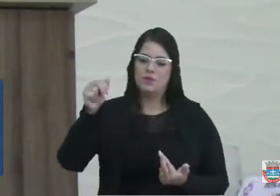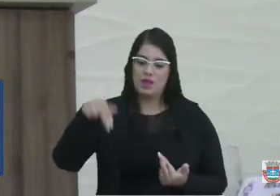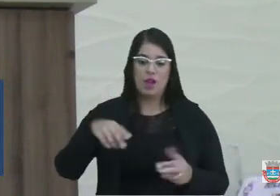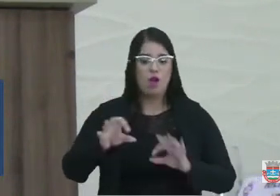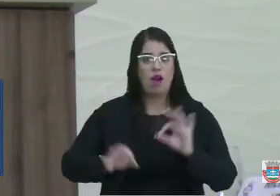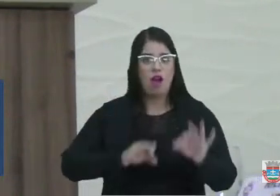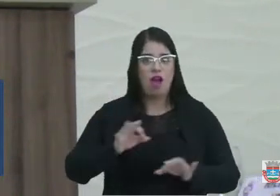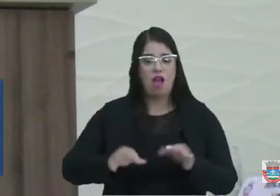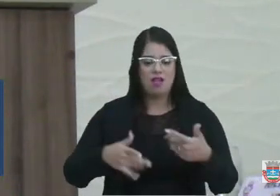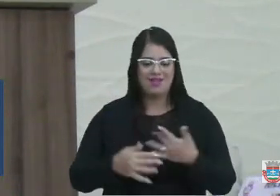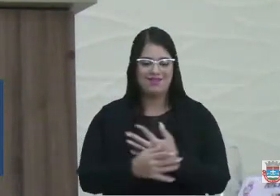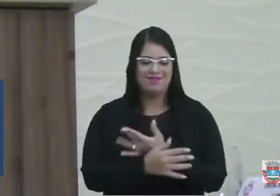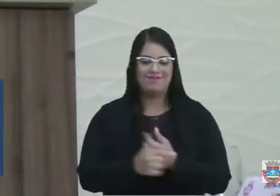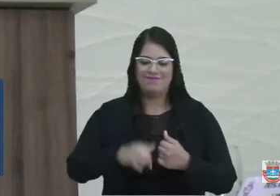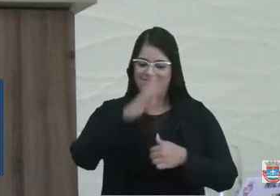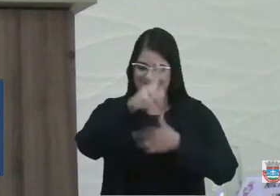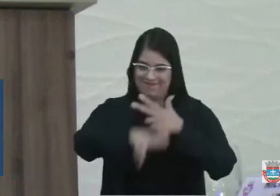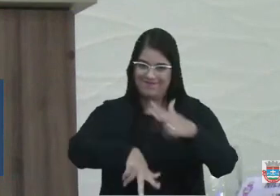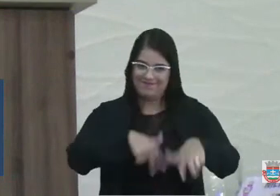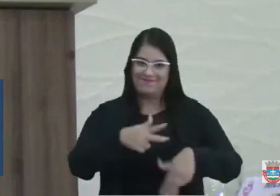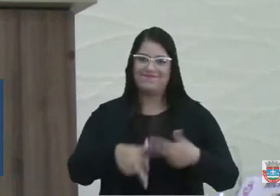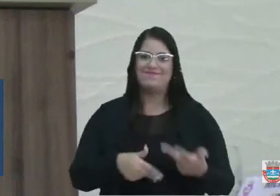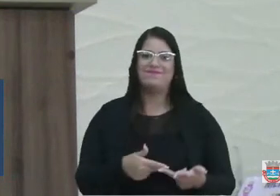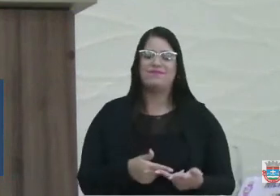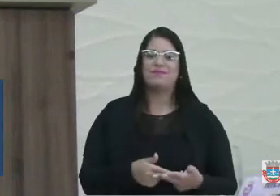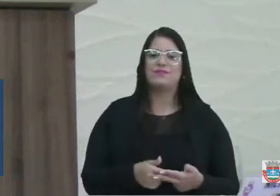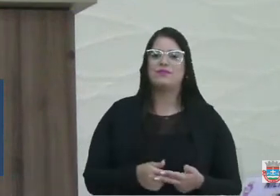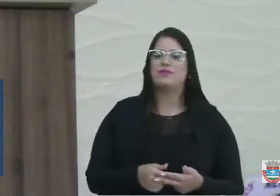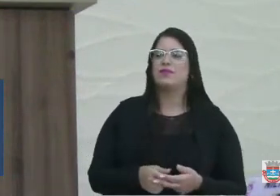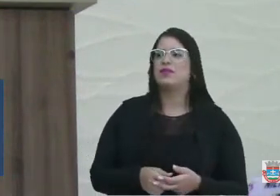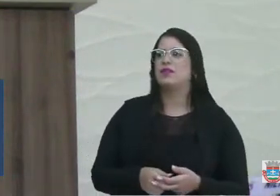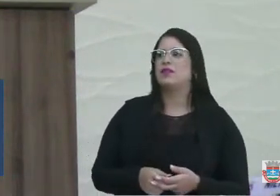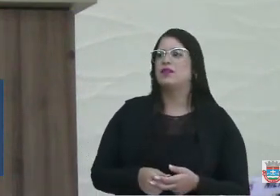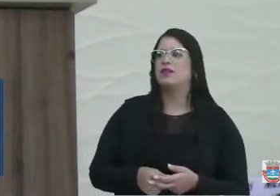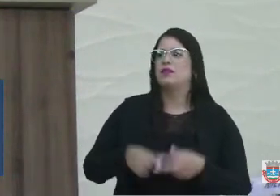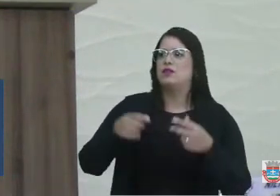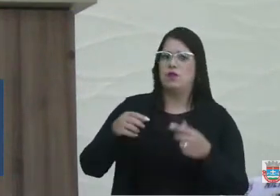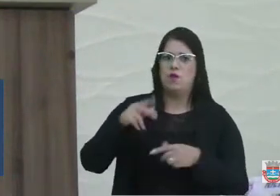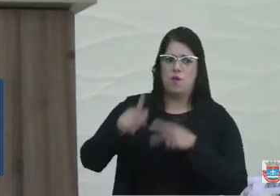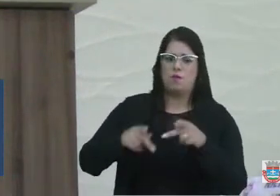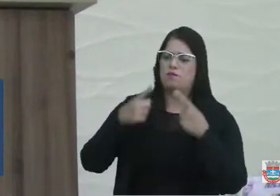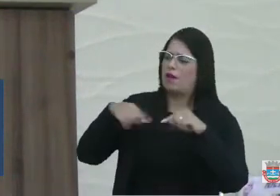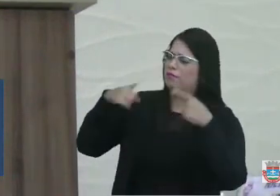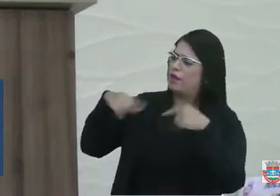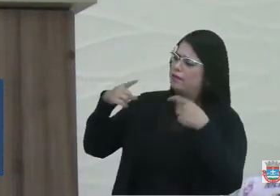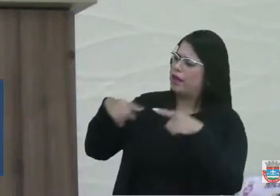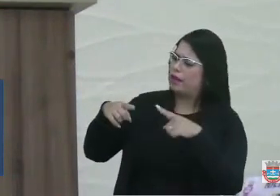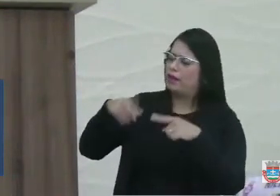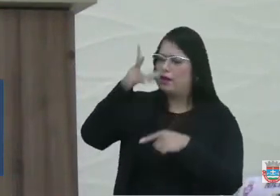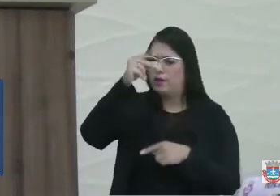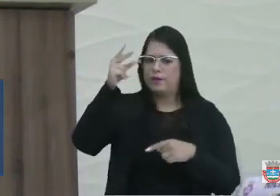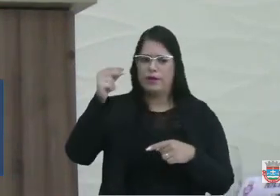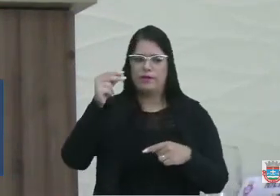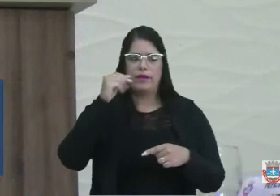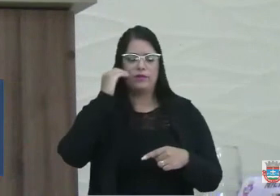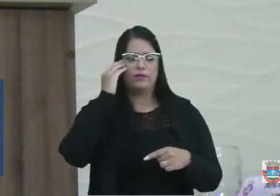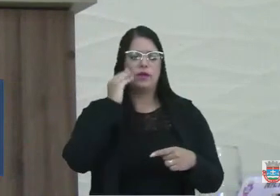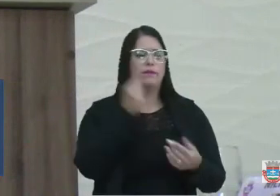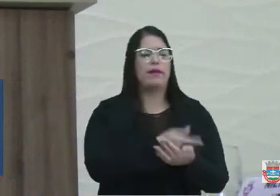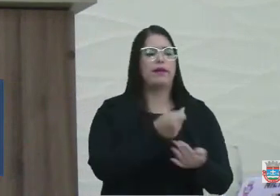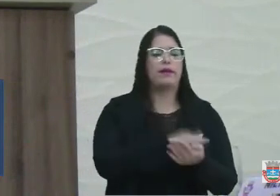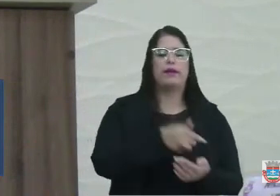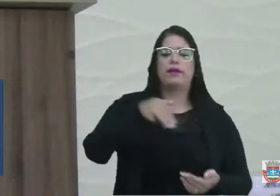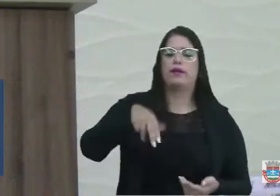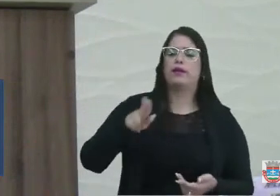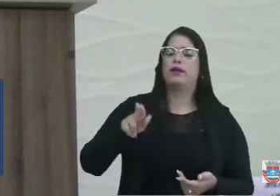da nossa cidade. Aí já saiu vários comentários: ah, o prefeito vai multar, vai. Não, minha gente, vai organizar. Como